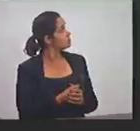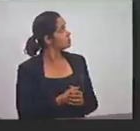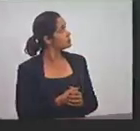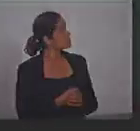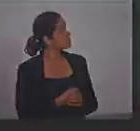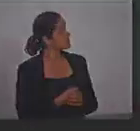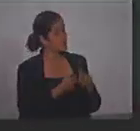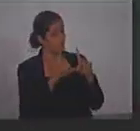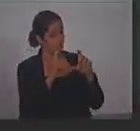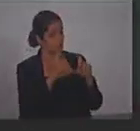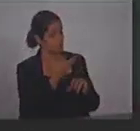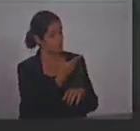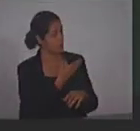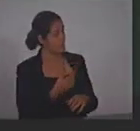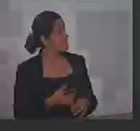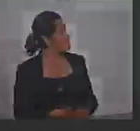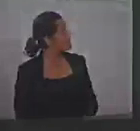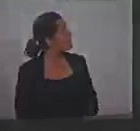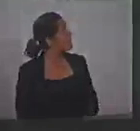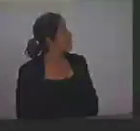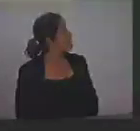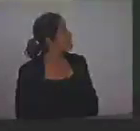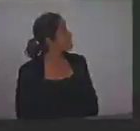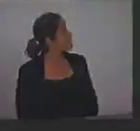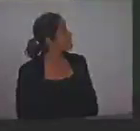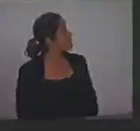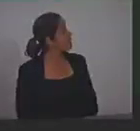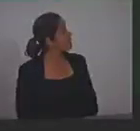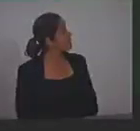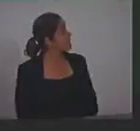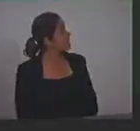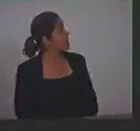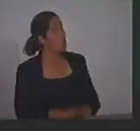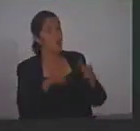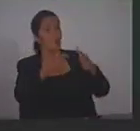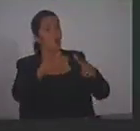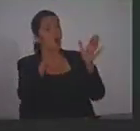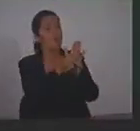fotos. Vai passando. Pode ir passando, Thiago. Isso aí é o centro do idoso.